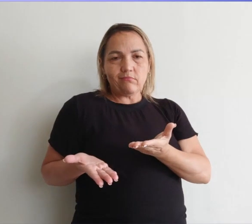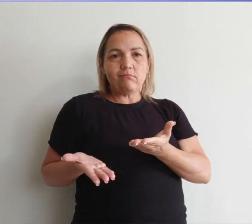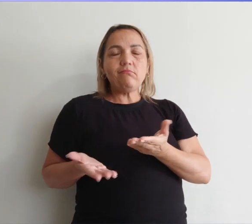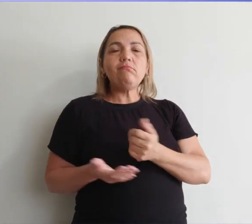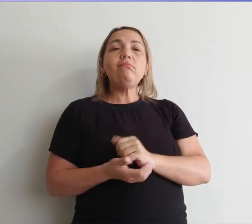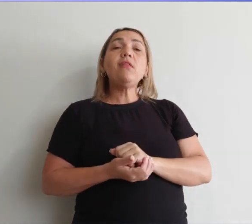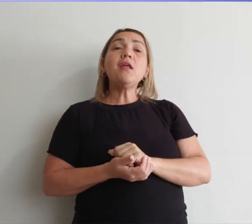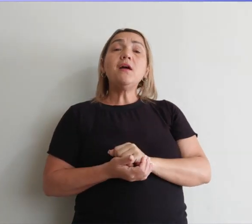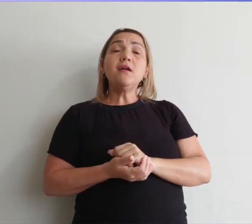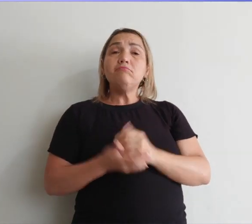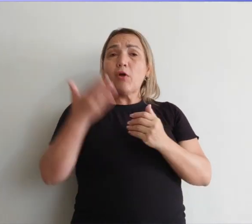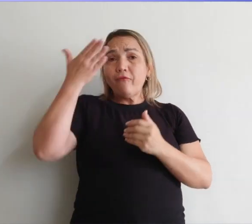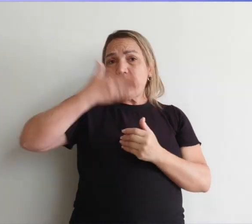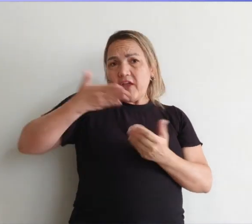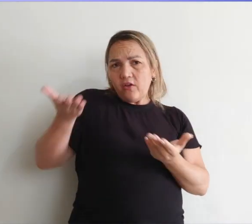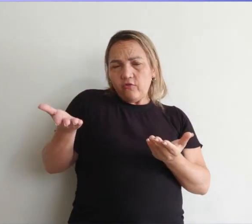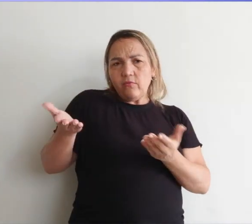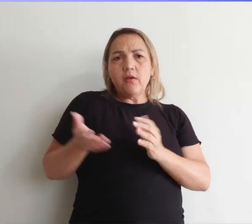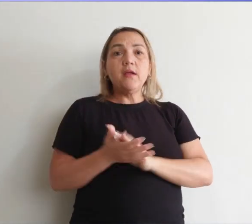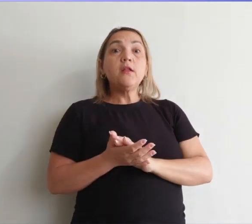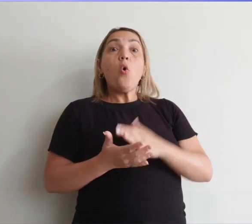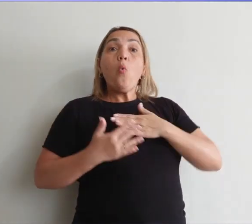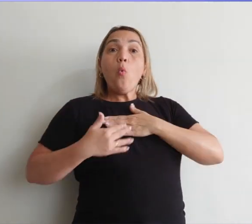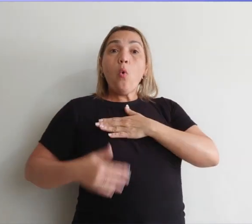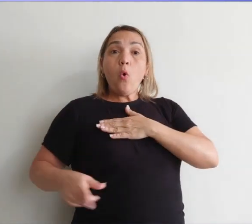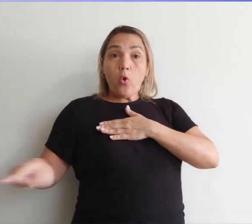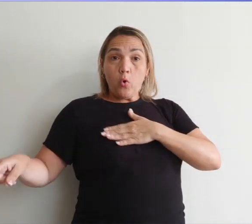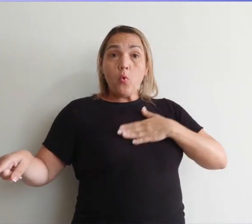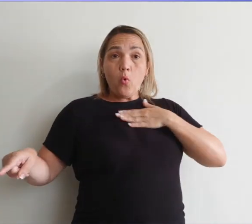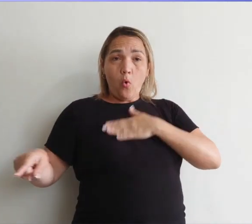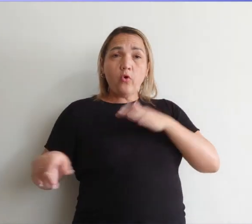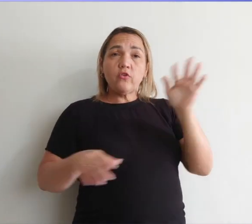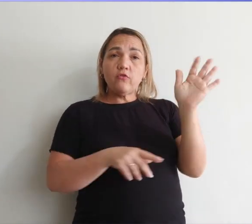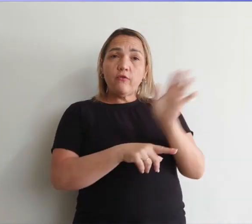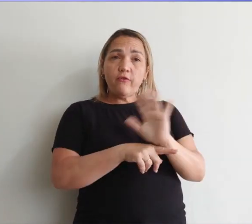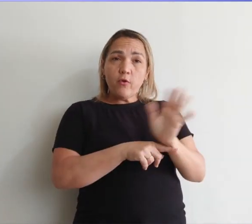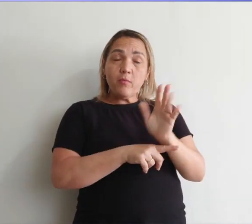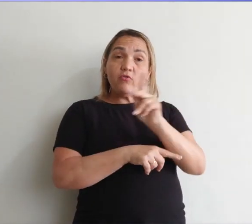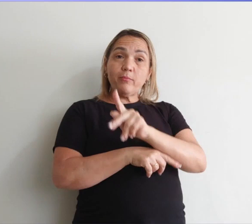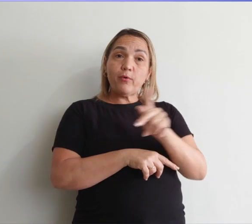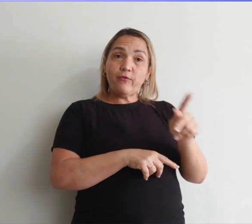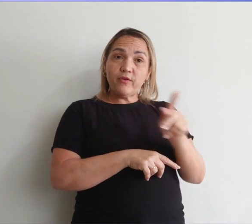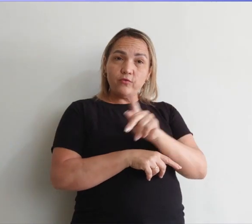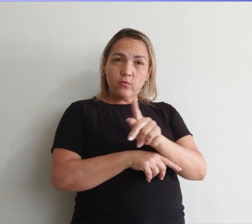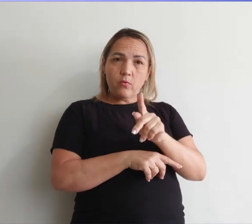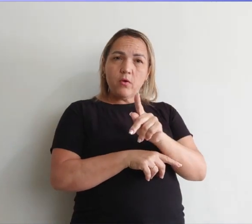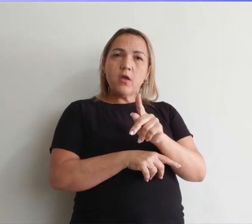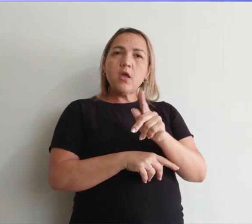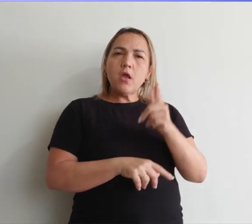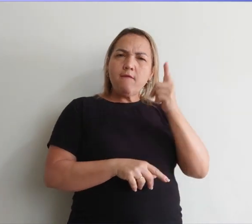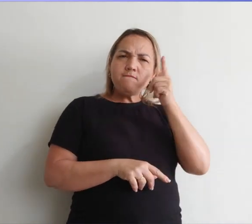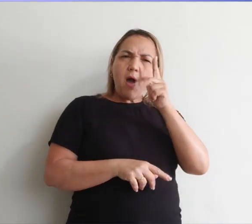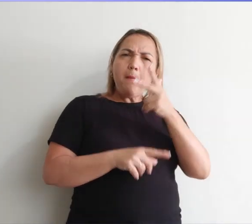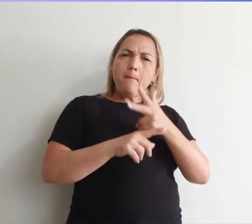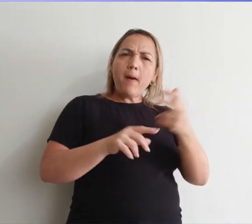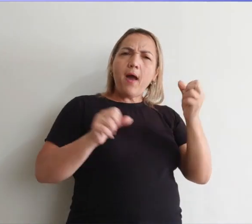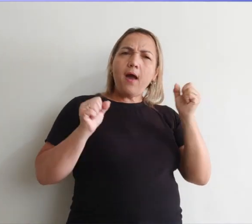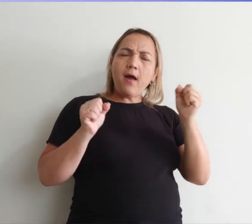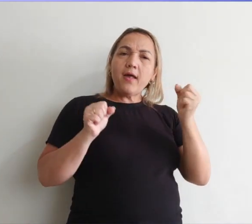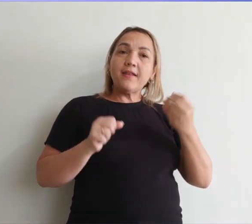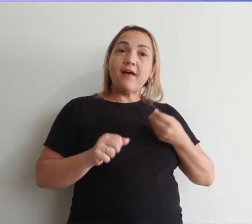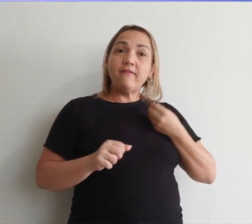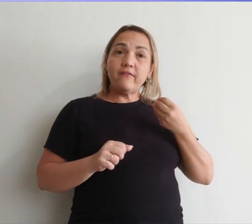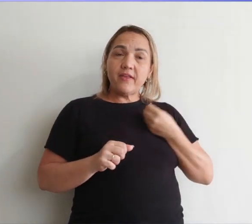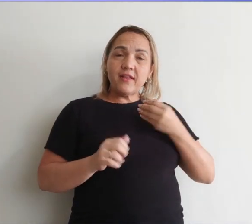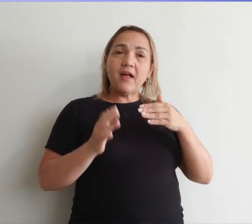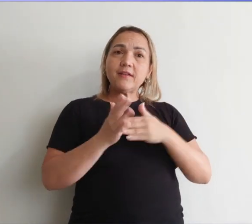Mais do que acreditar. Eu gosto ainda, né, de muitos filmes de professores, de vencer na vida. Eu adorava isso. E